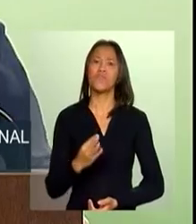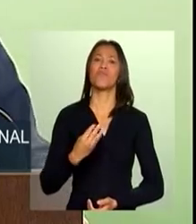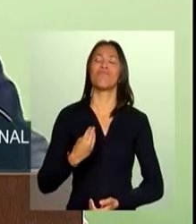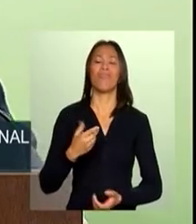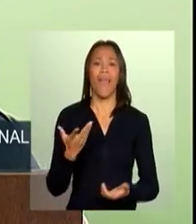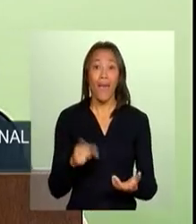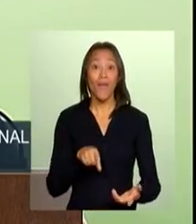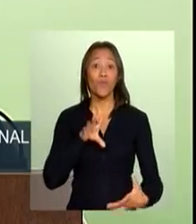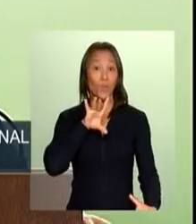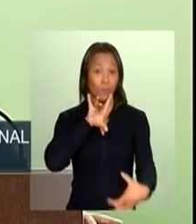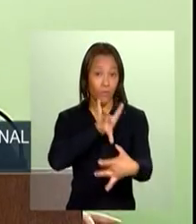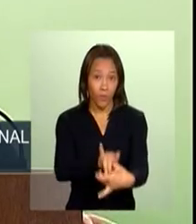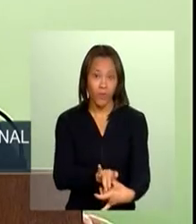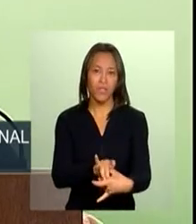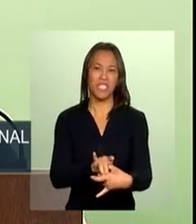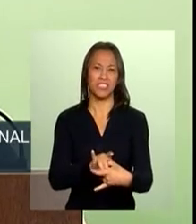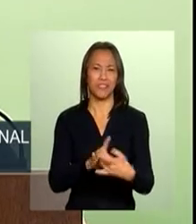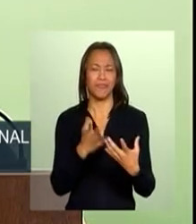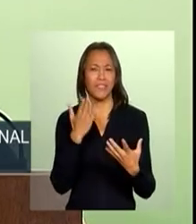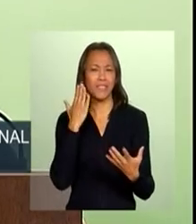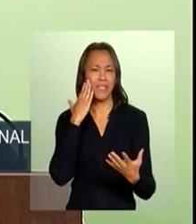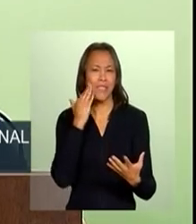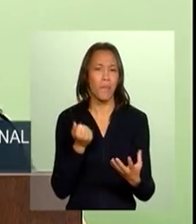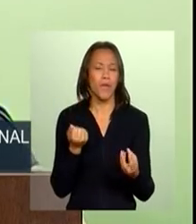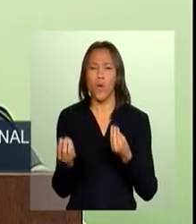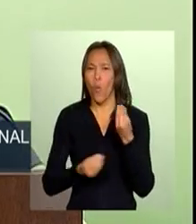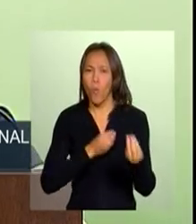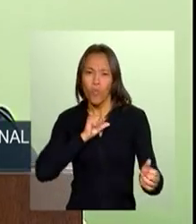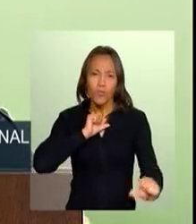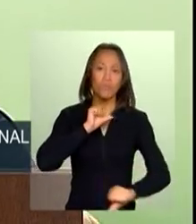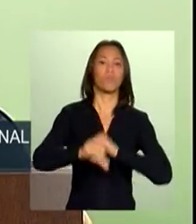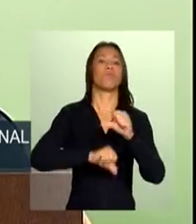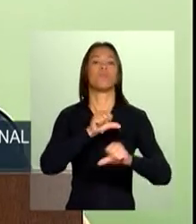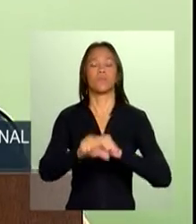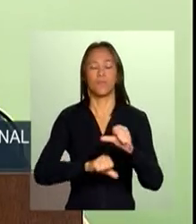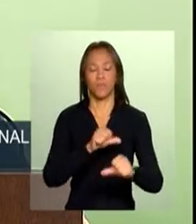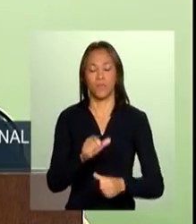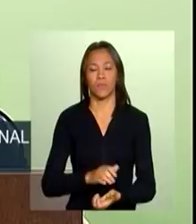um momento de grandes definições, de transformações.